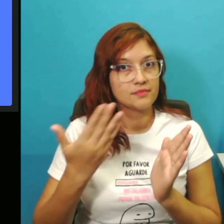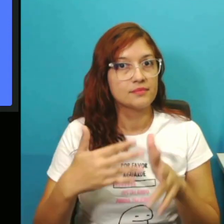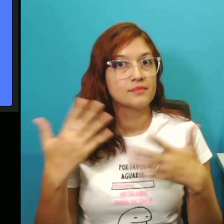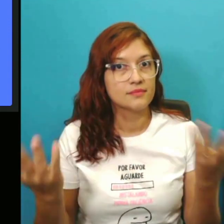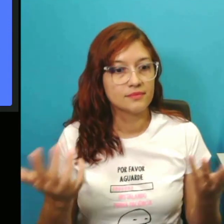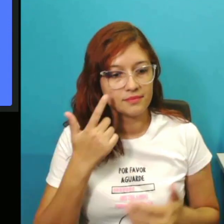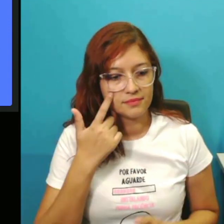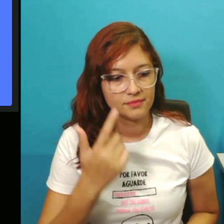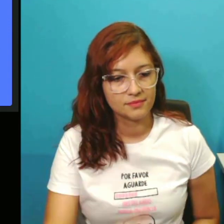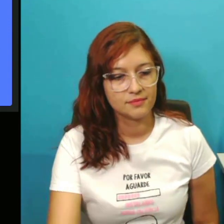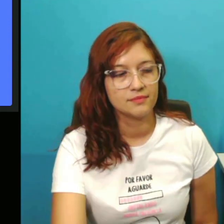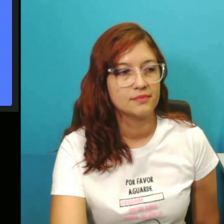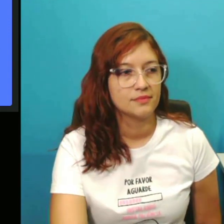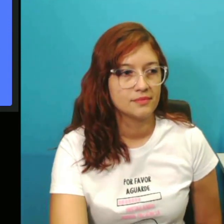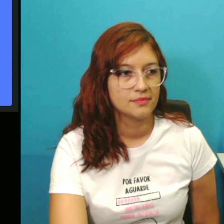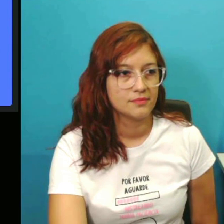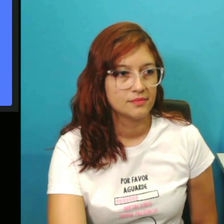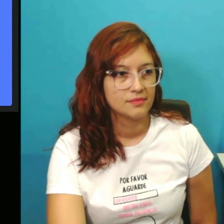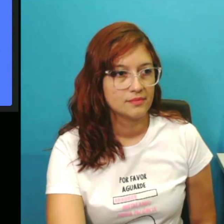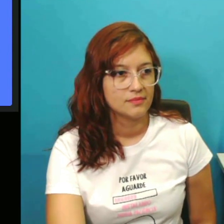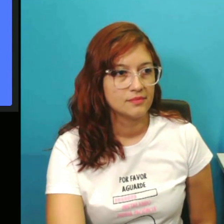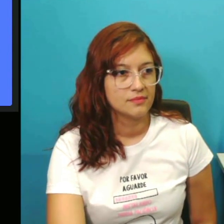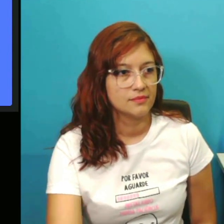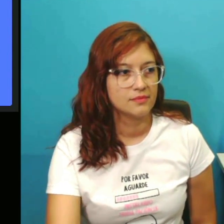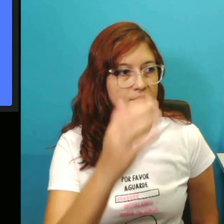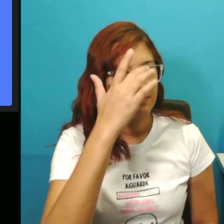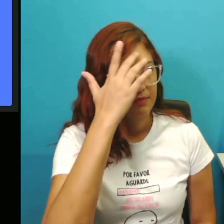Vamos ver que revista é essa.